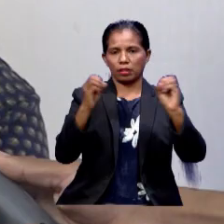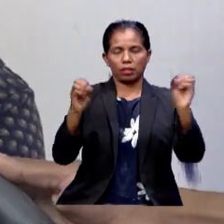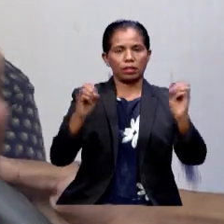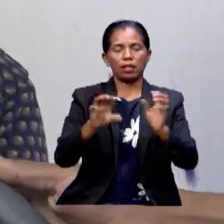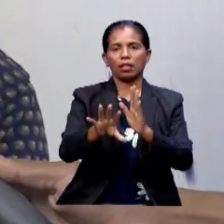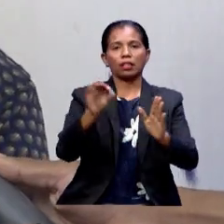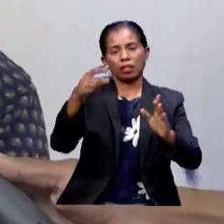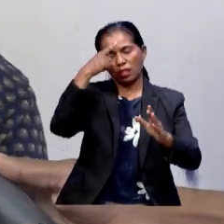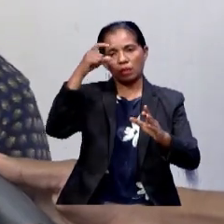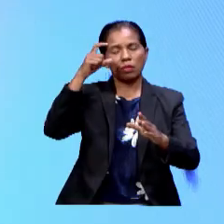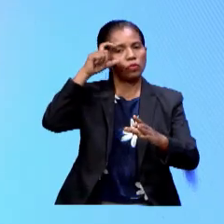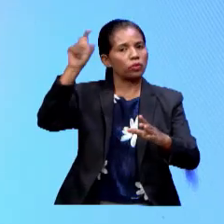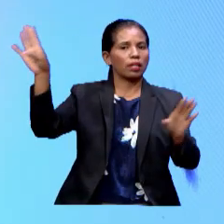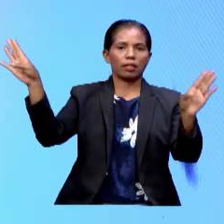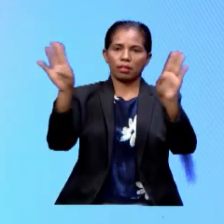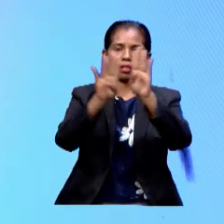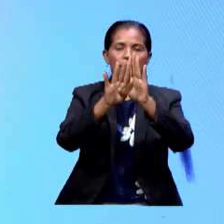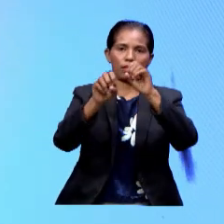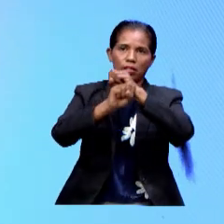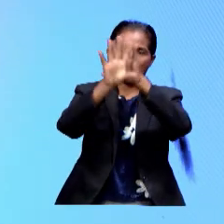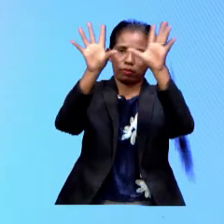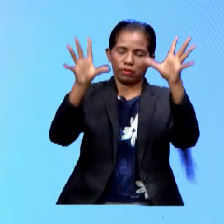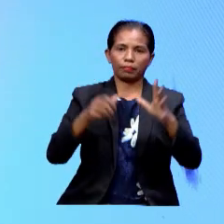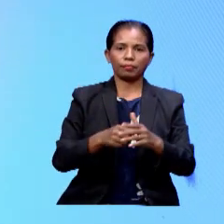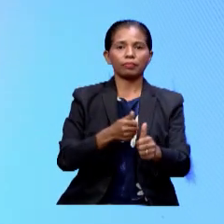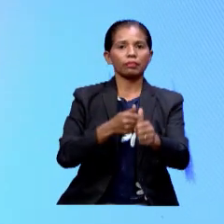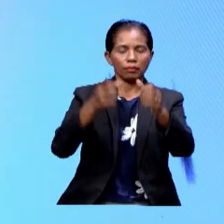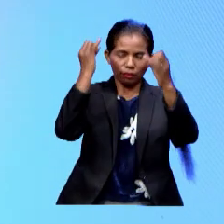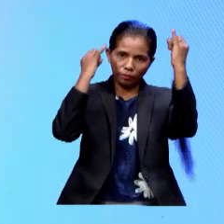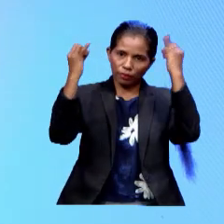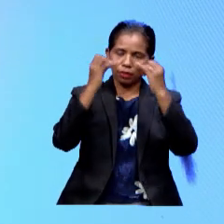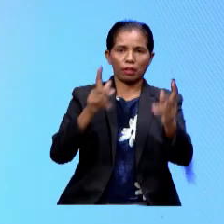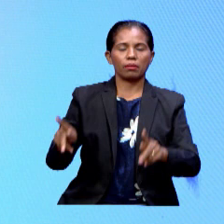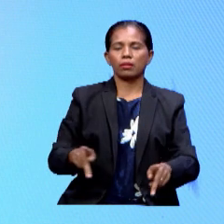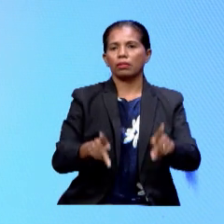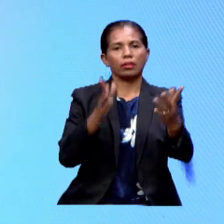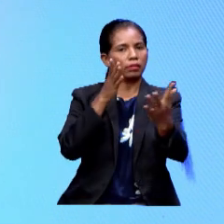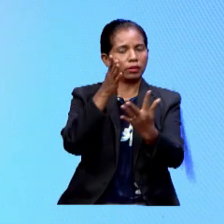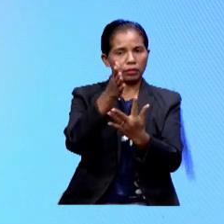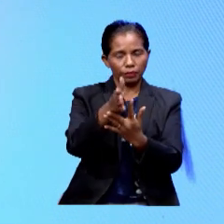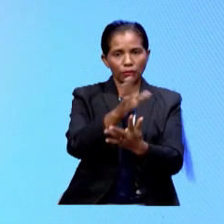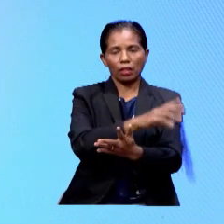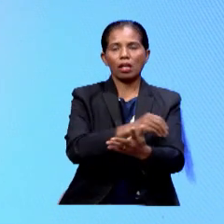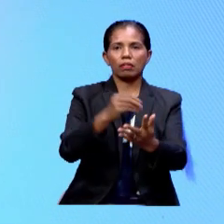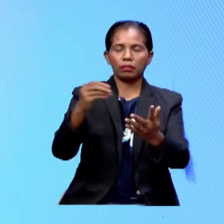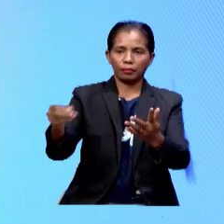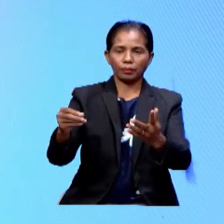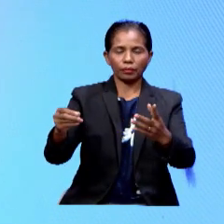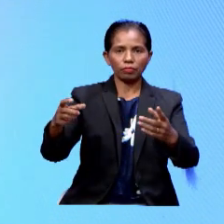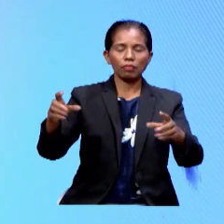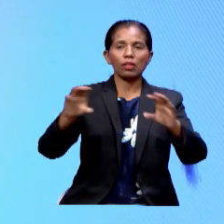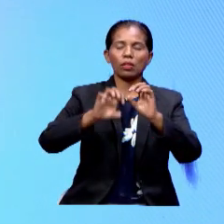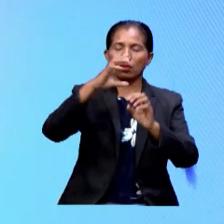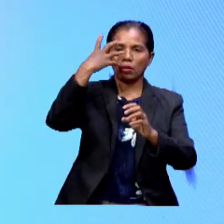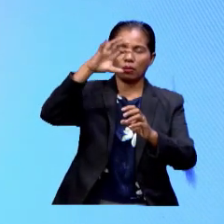mitin ini ya na roman. Dadau ne tu informasaun nebe publiku ase sukatak fenomena lorong matang mate ne se